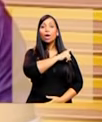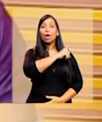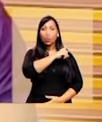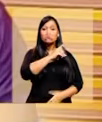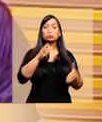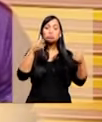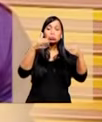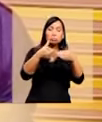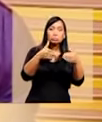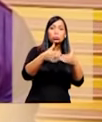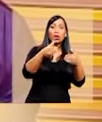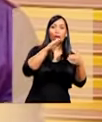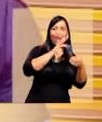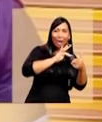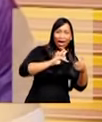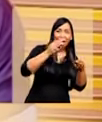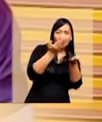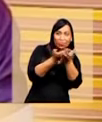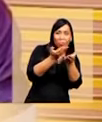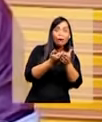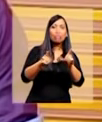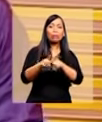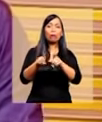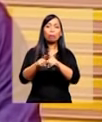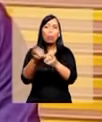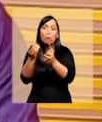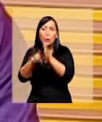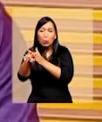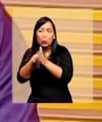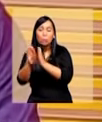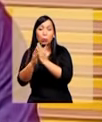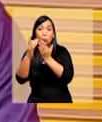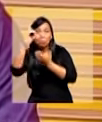do ponto de vista tanto da filosofia quanto da teologia.